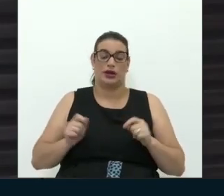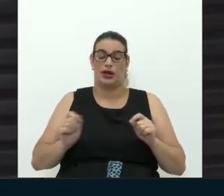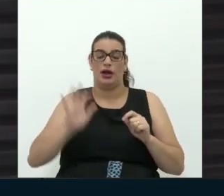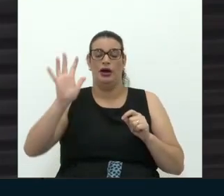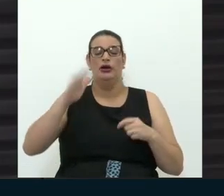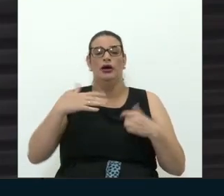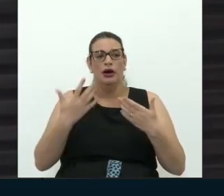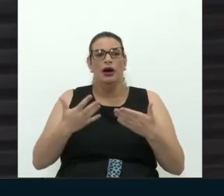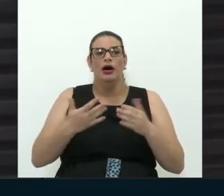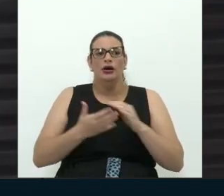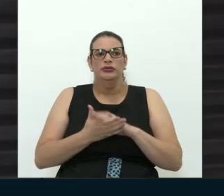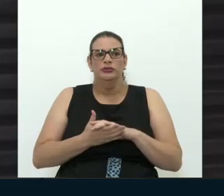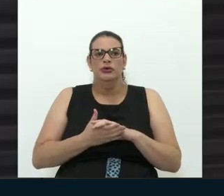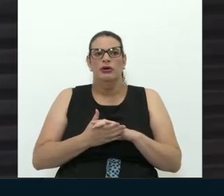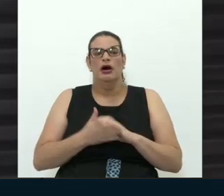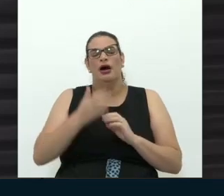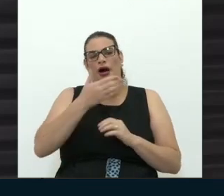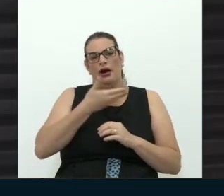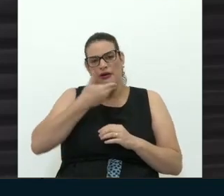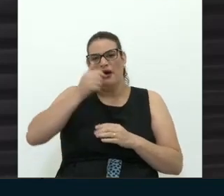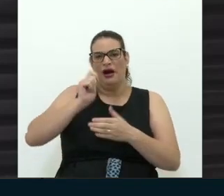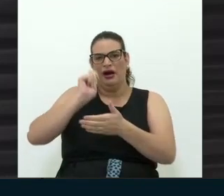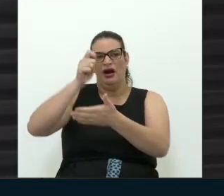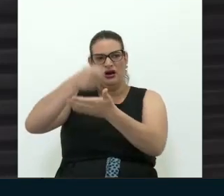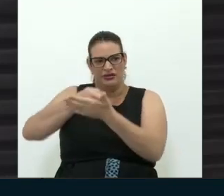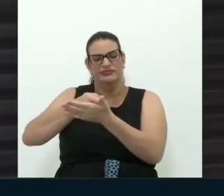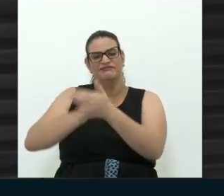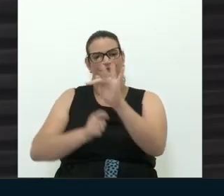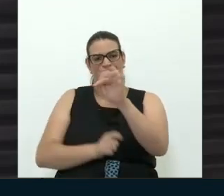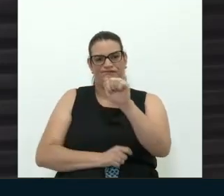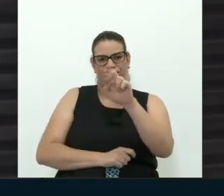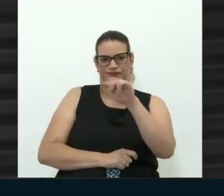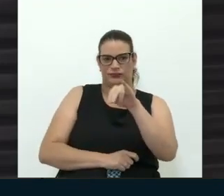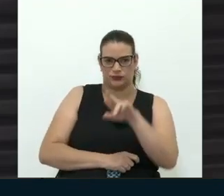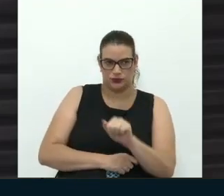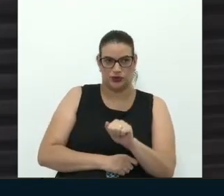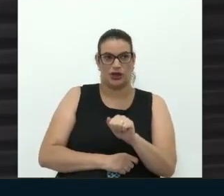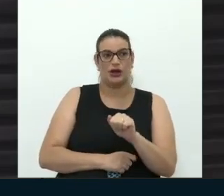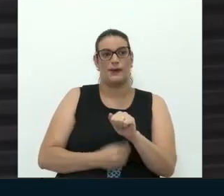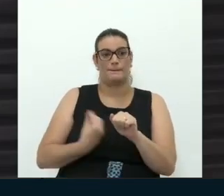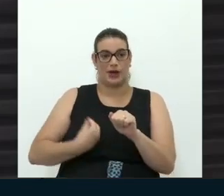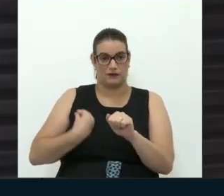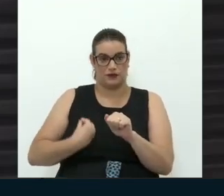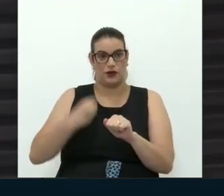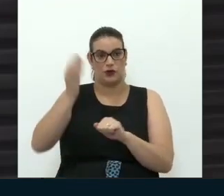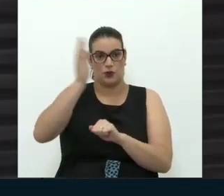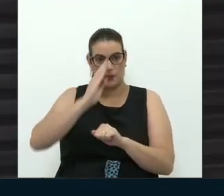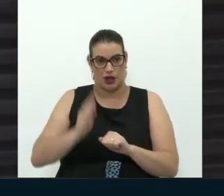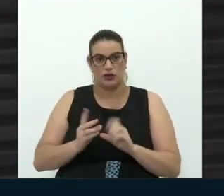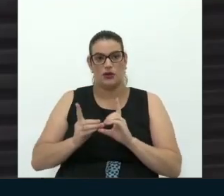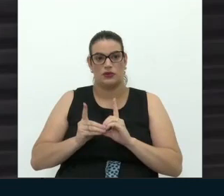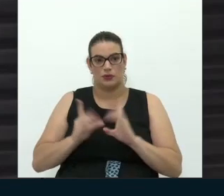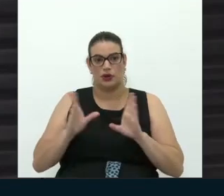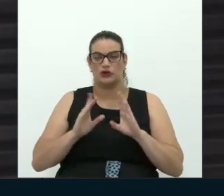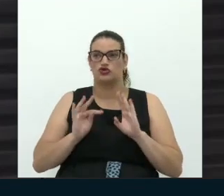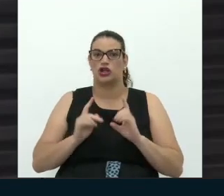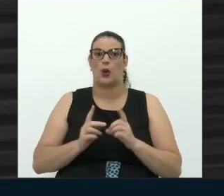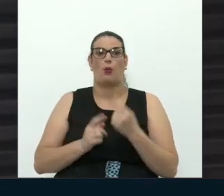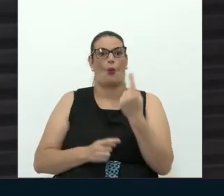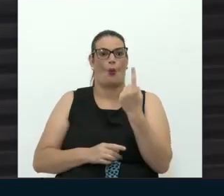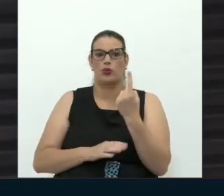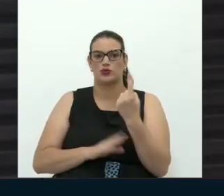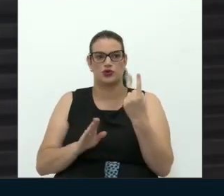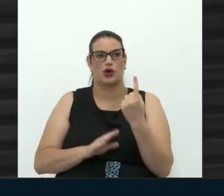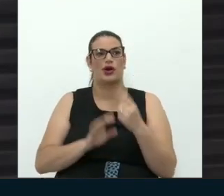tal Olha eu particularmente Prefiro pagar uma fatura para continuar com em um país democrático do que unificar tudo